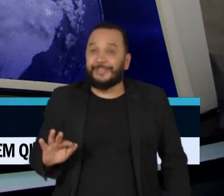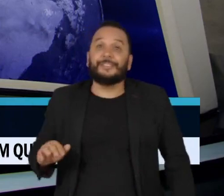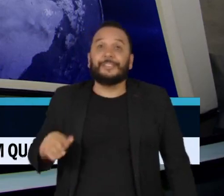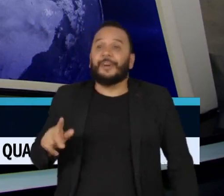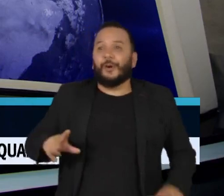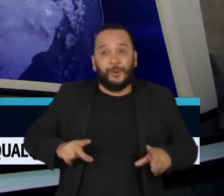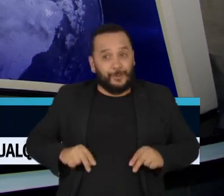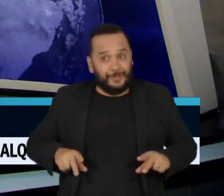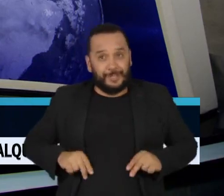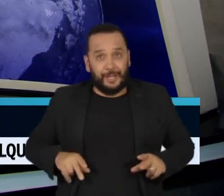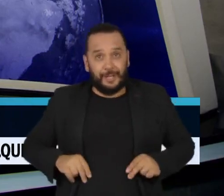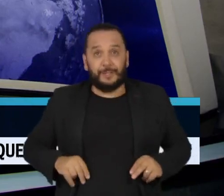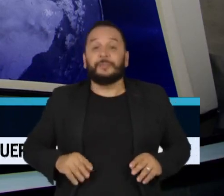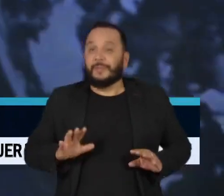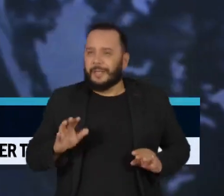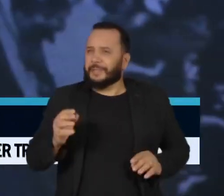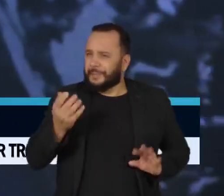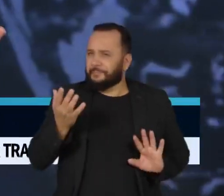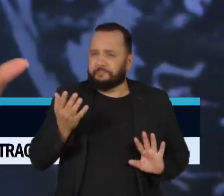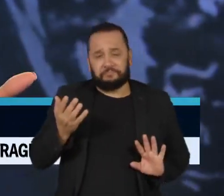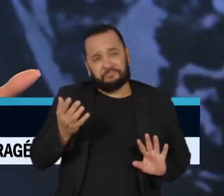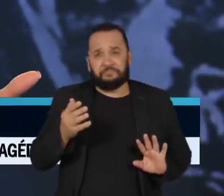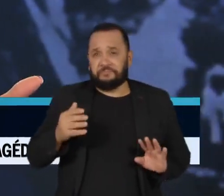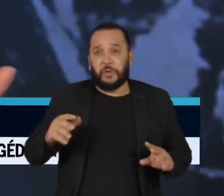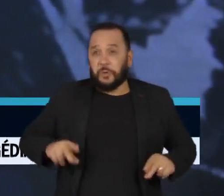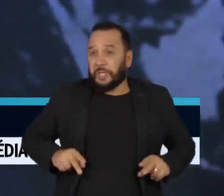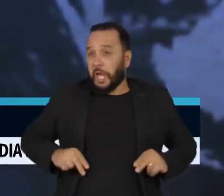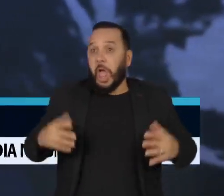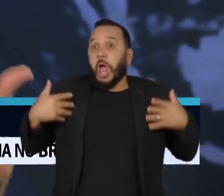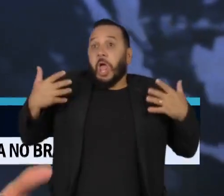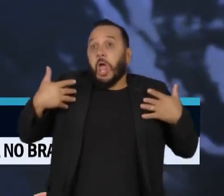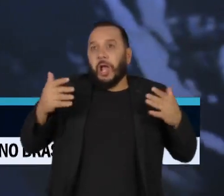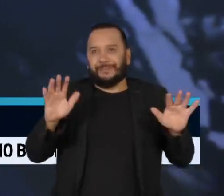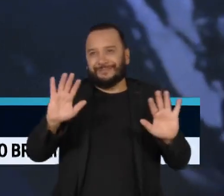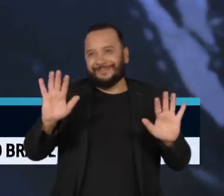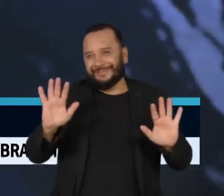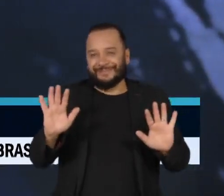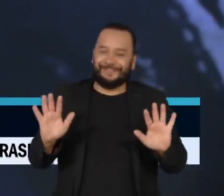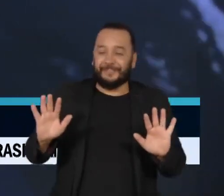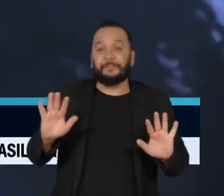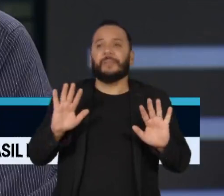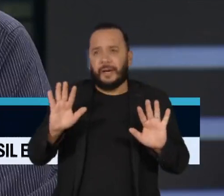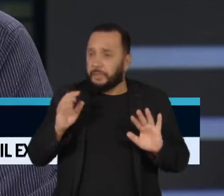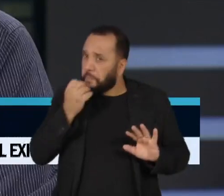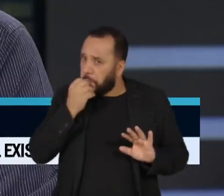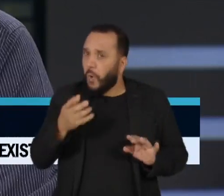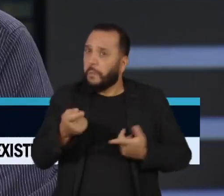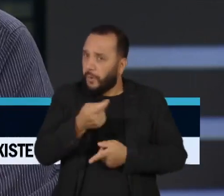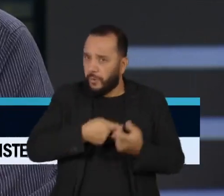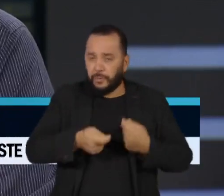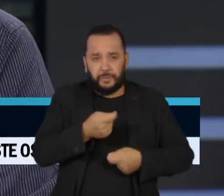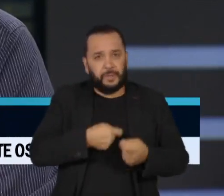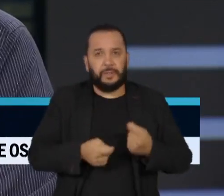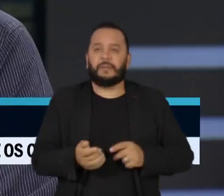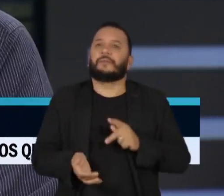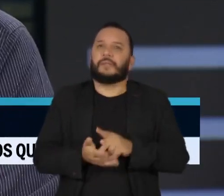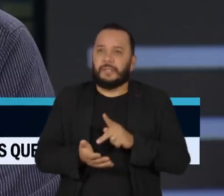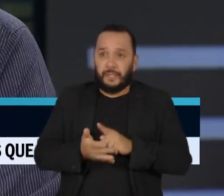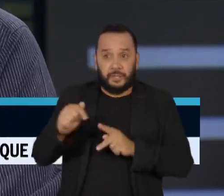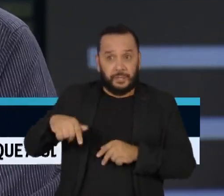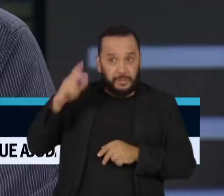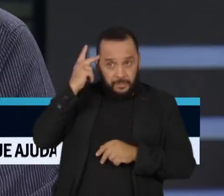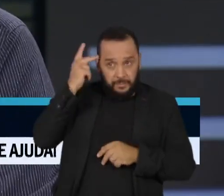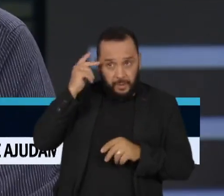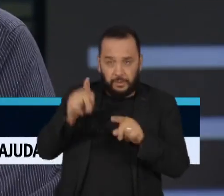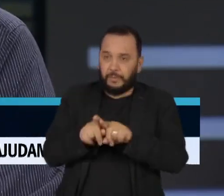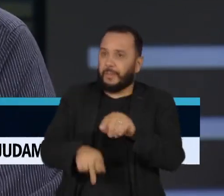Doutor gonzala capaz mas foi uma bela injeção de ânimo para economia né Essa festa tem um impacto importante como sempre aqui em São Paulo no